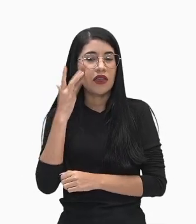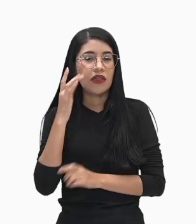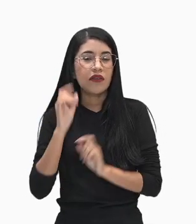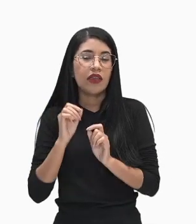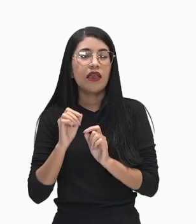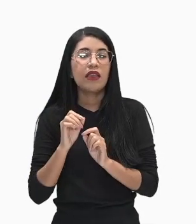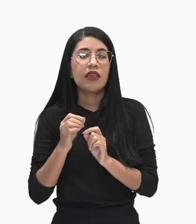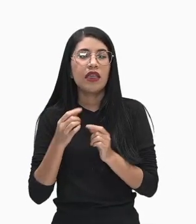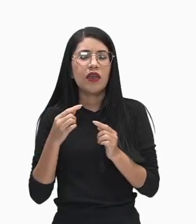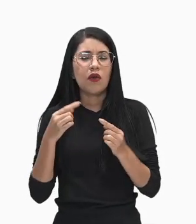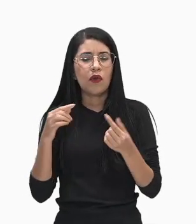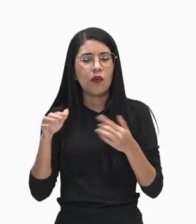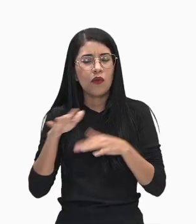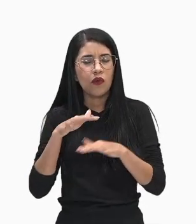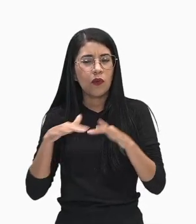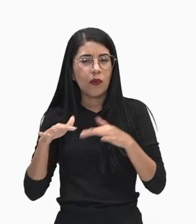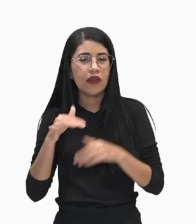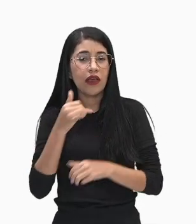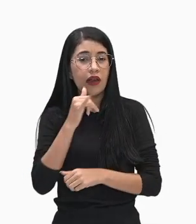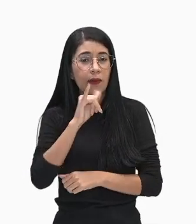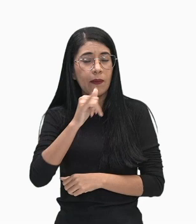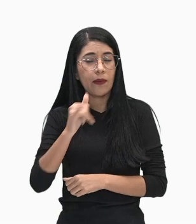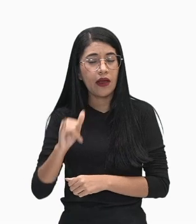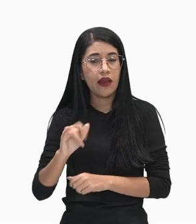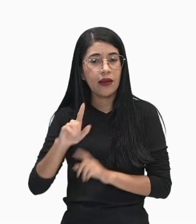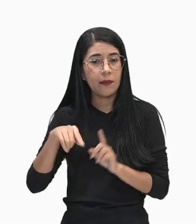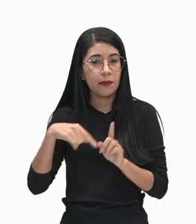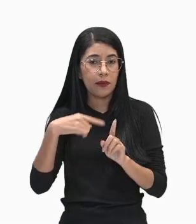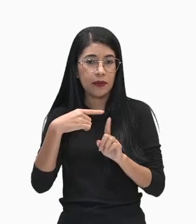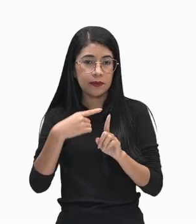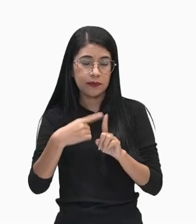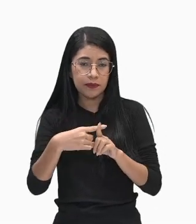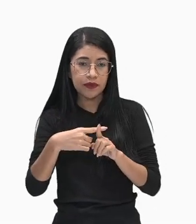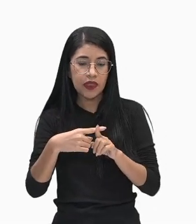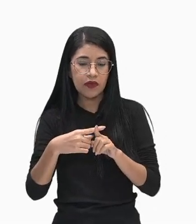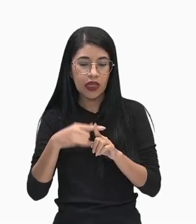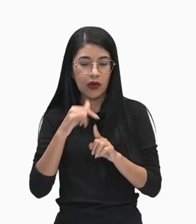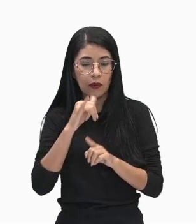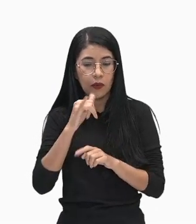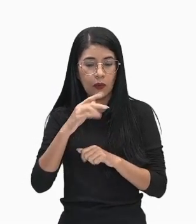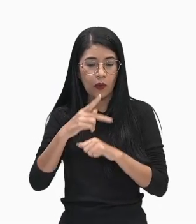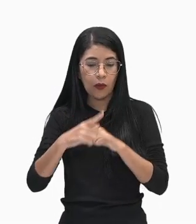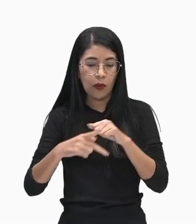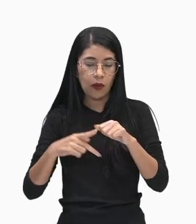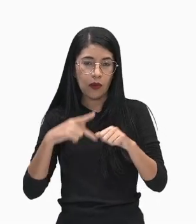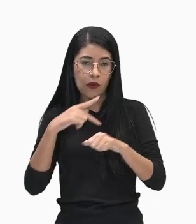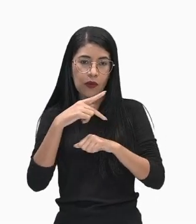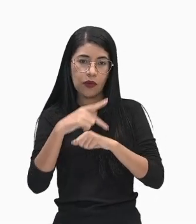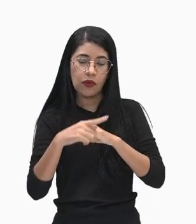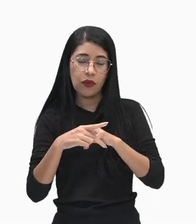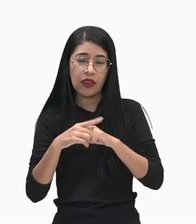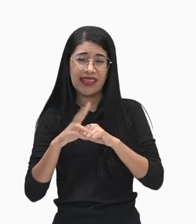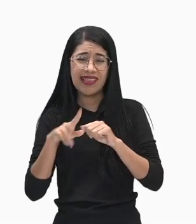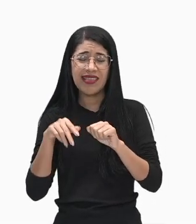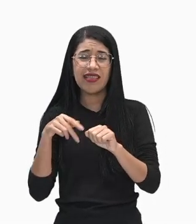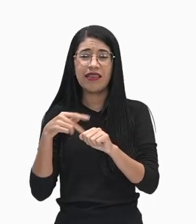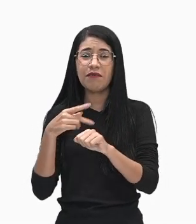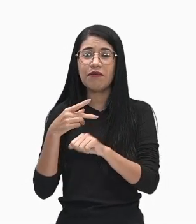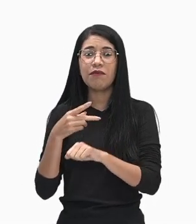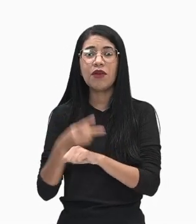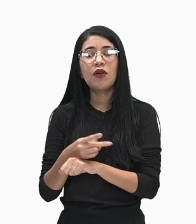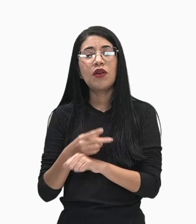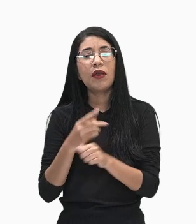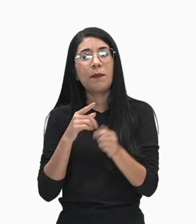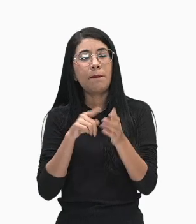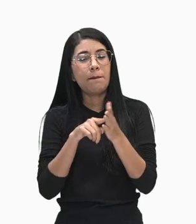do condutor eram as cargas elétricas positivas, os prótons. Só depois, né, com o estudo